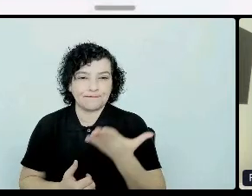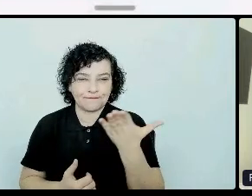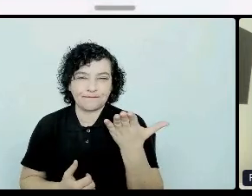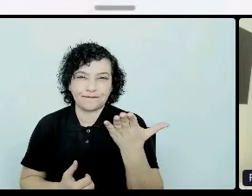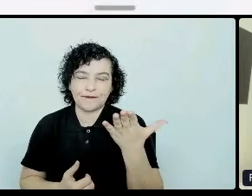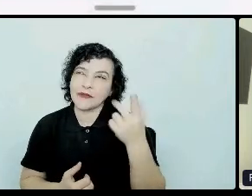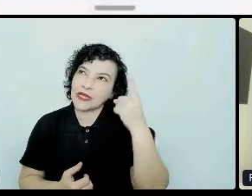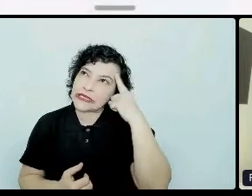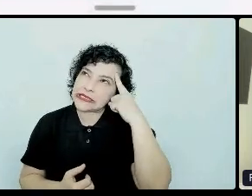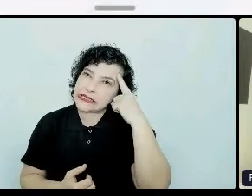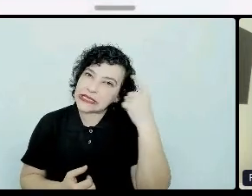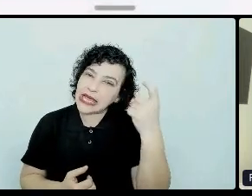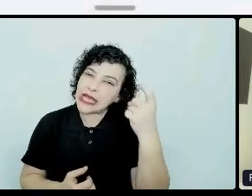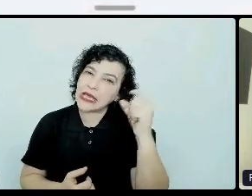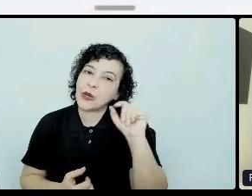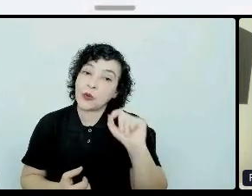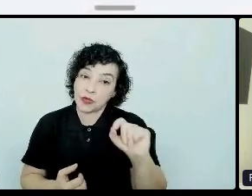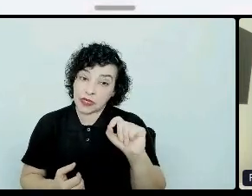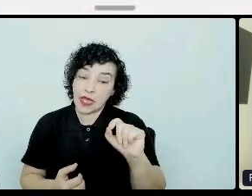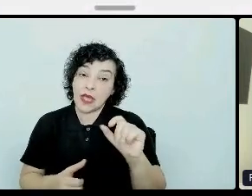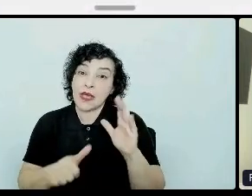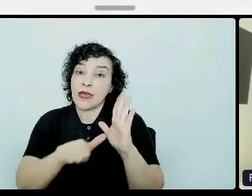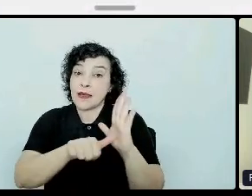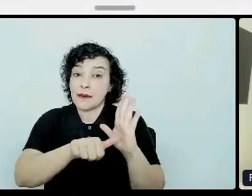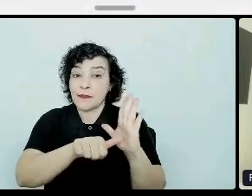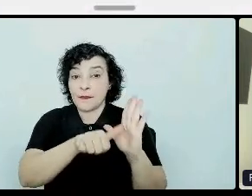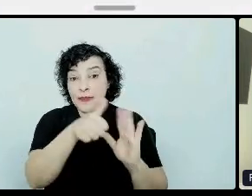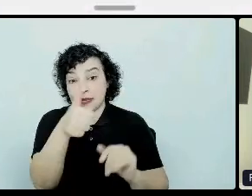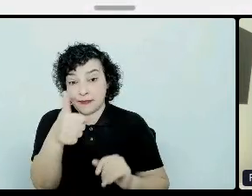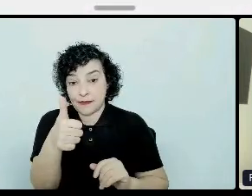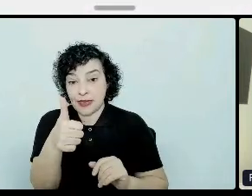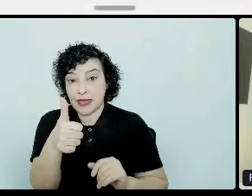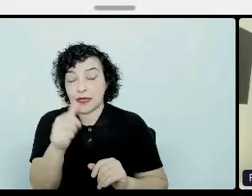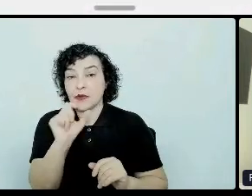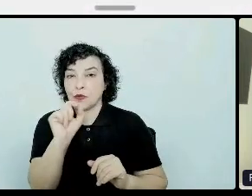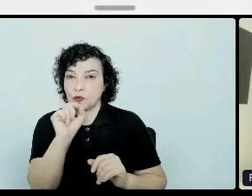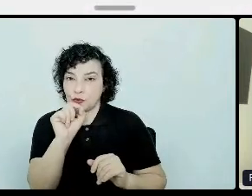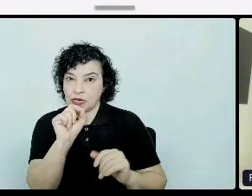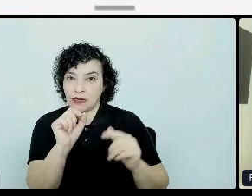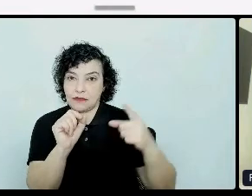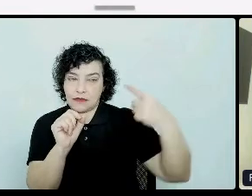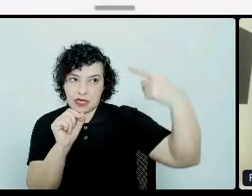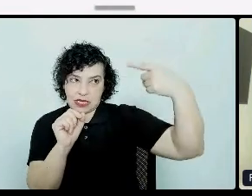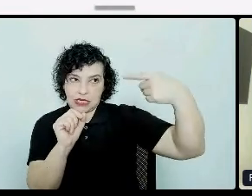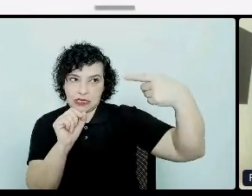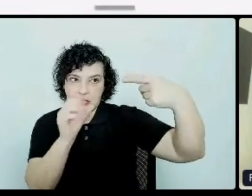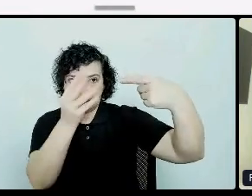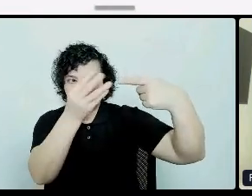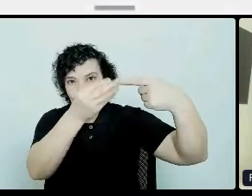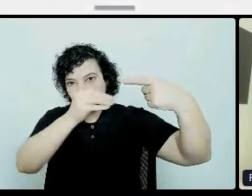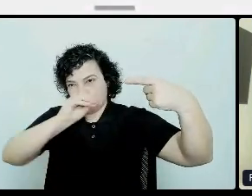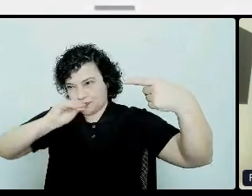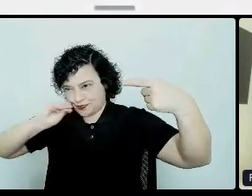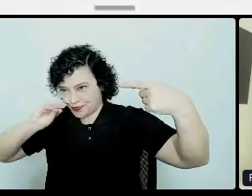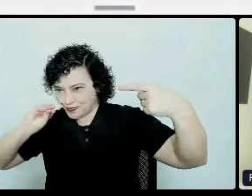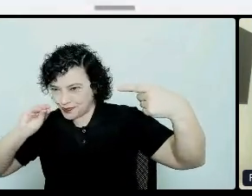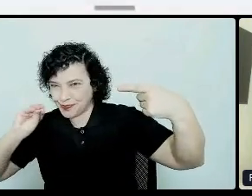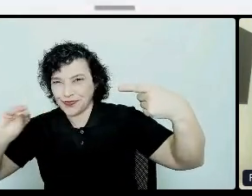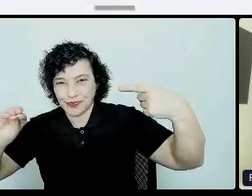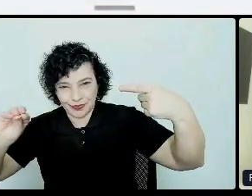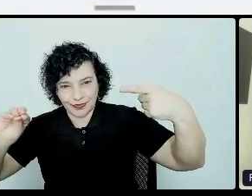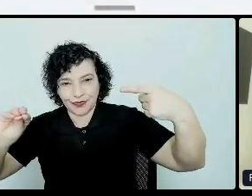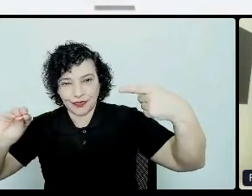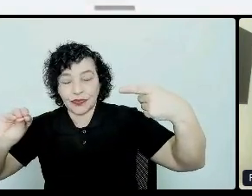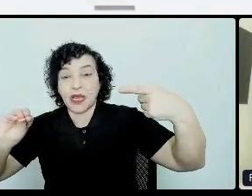de que tipo primeiro você lança um item e aí você traz